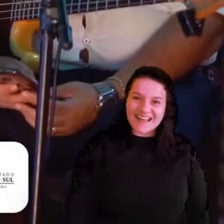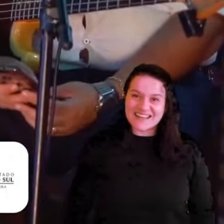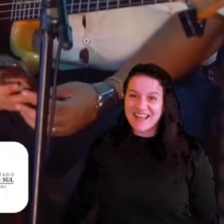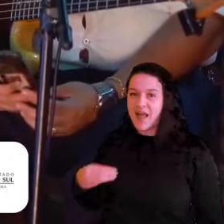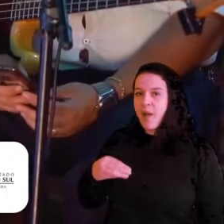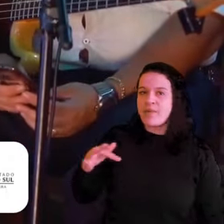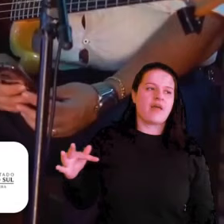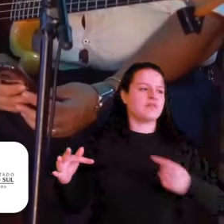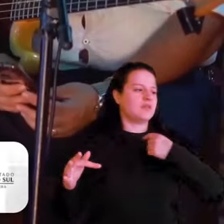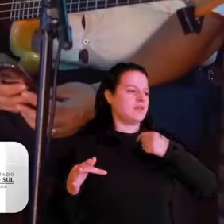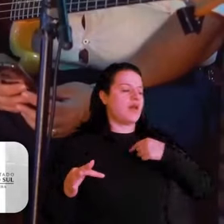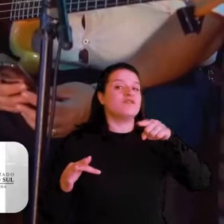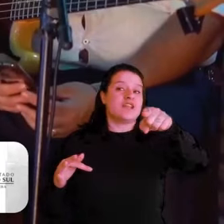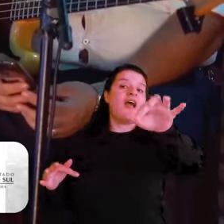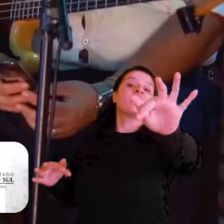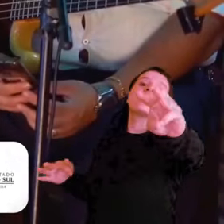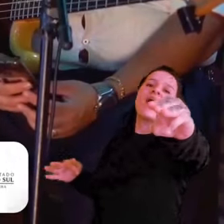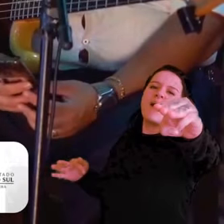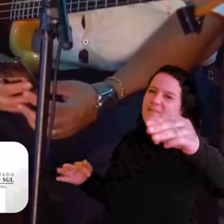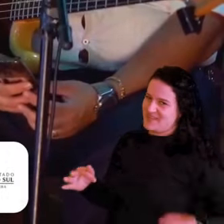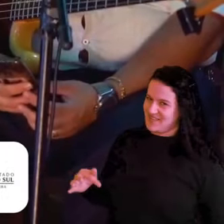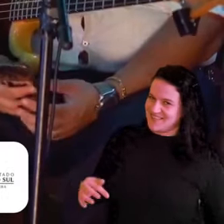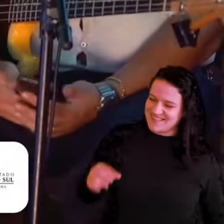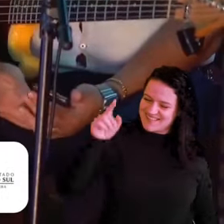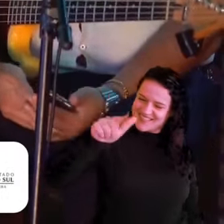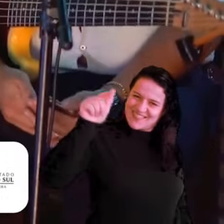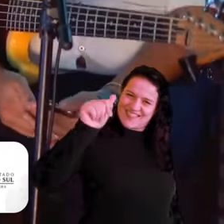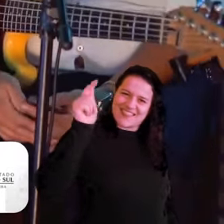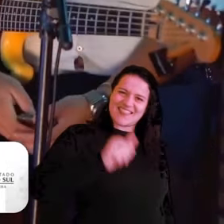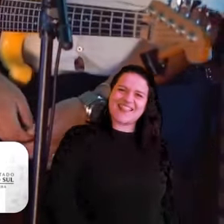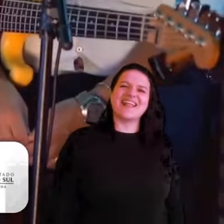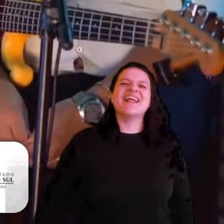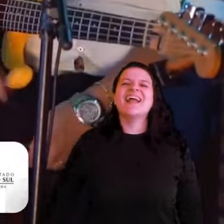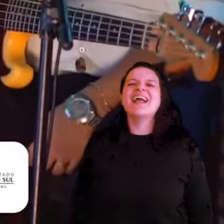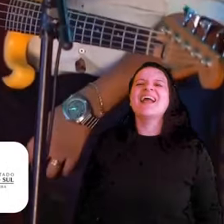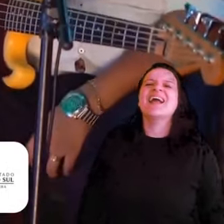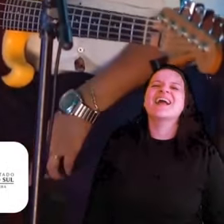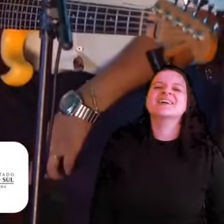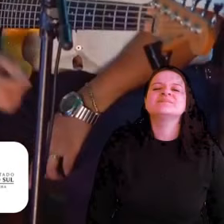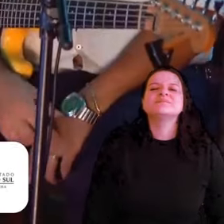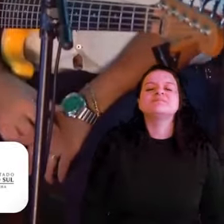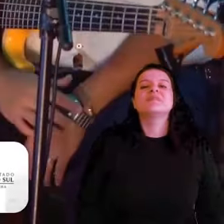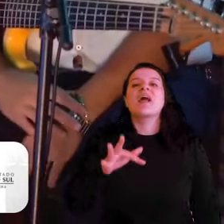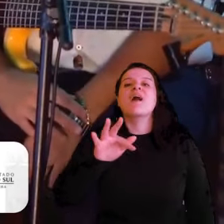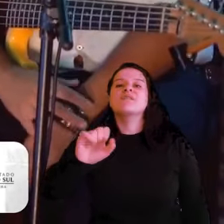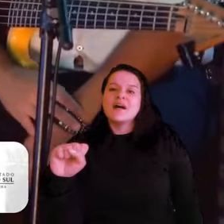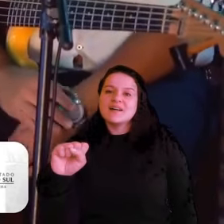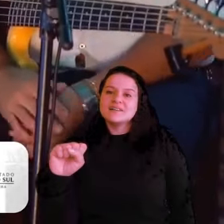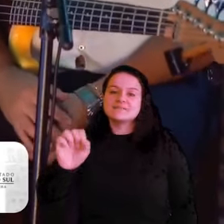beijão aí! MF. Ah, não, o MF sou eu, tu é o FM. Tá ligado? Fernando Melo e Márcio Fava.